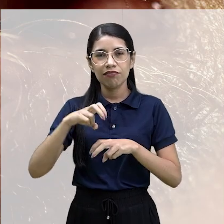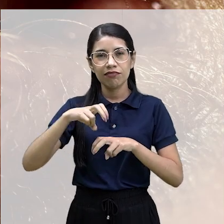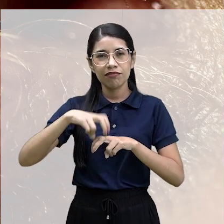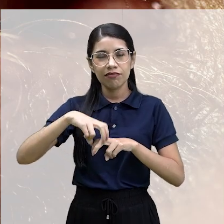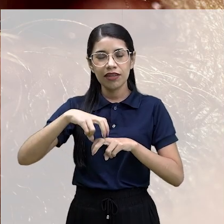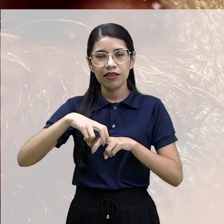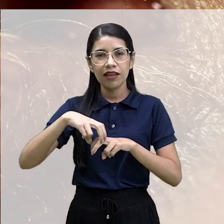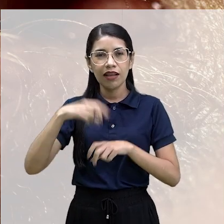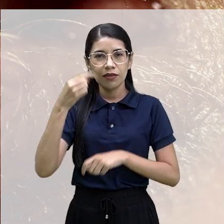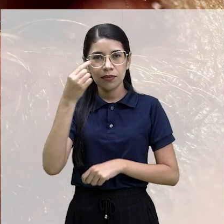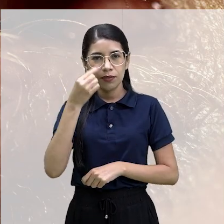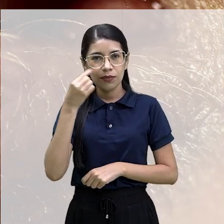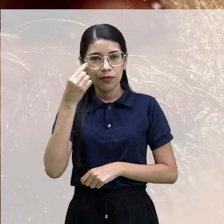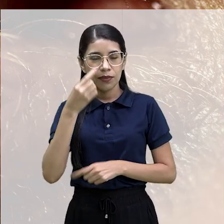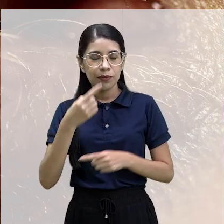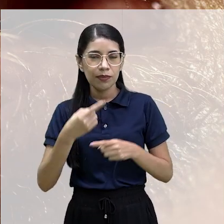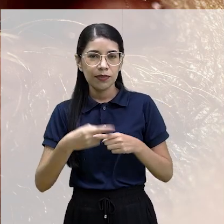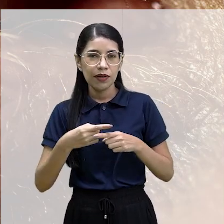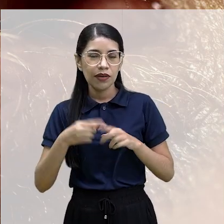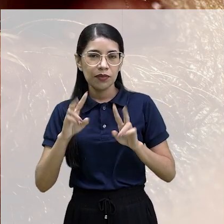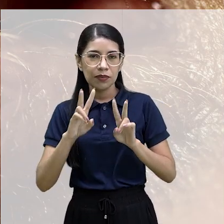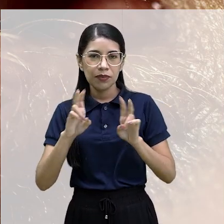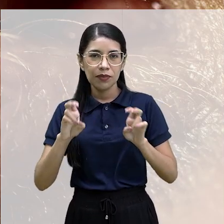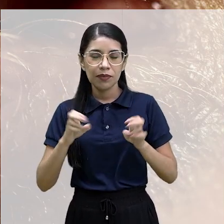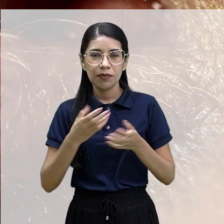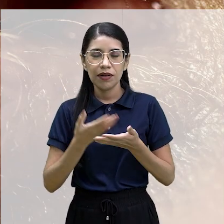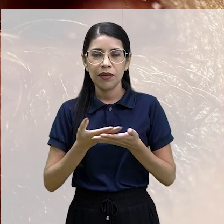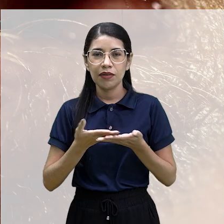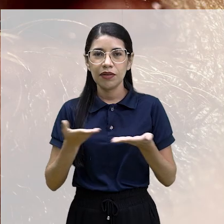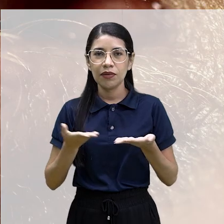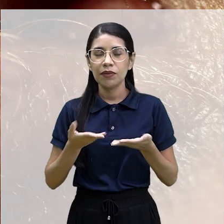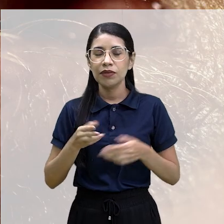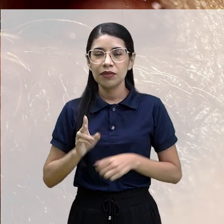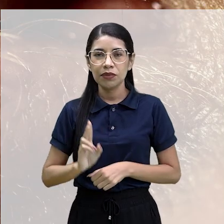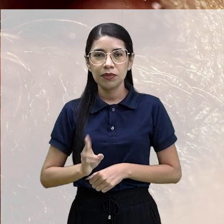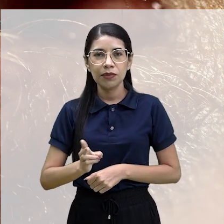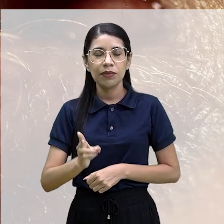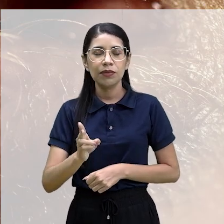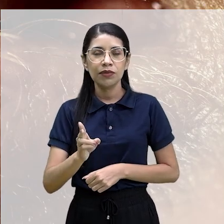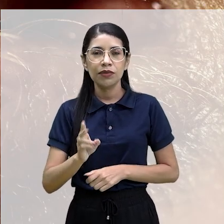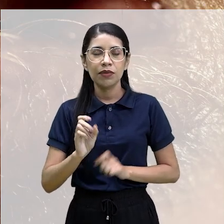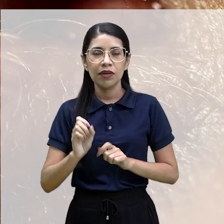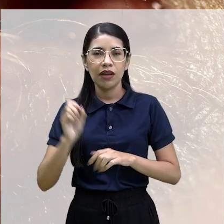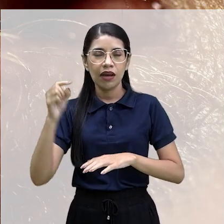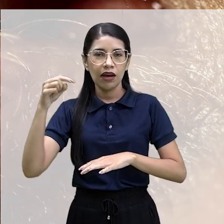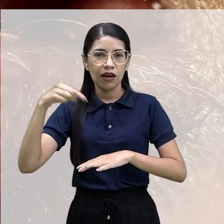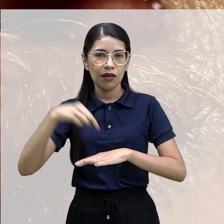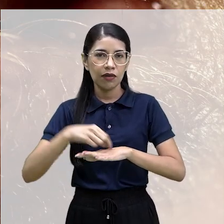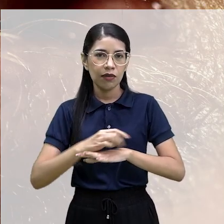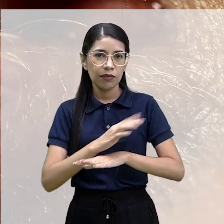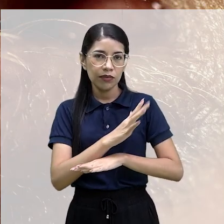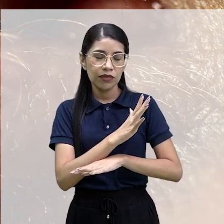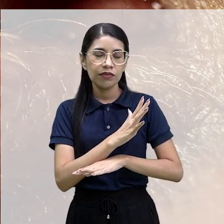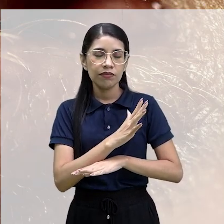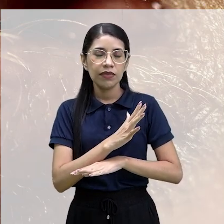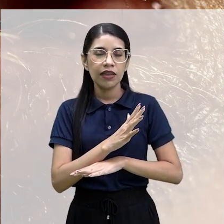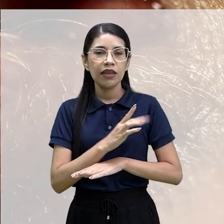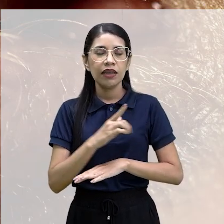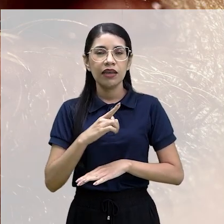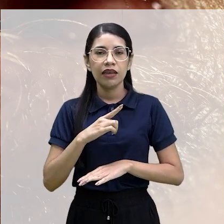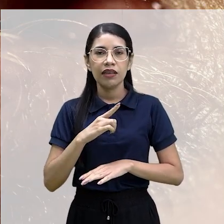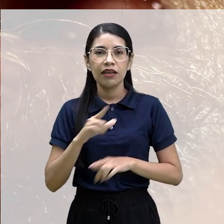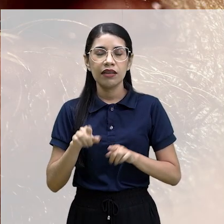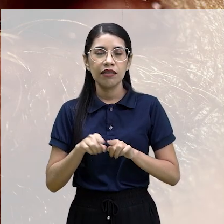sentada aqui, porque o tema da nossa aula continua sendo a óptica, que irá